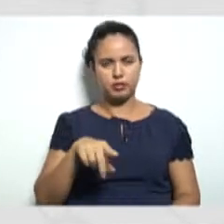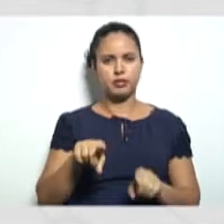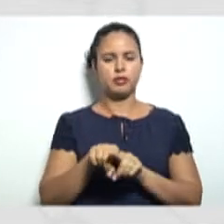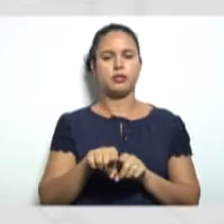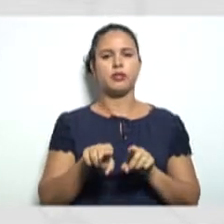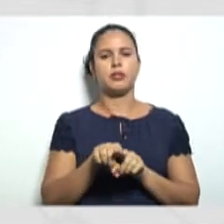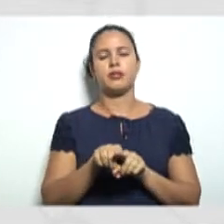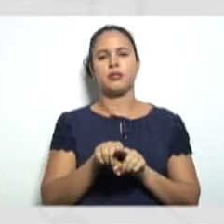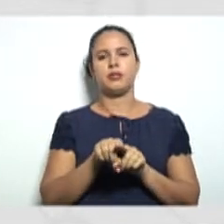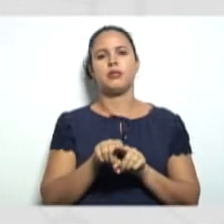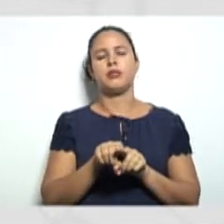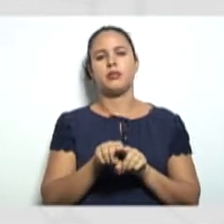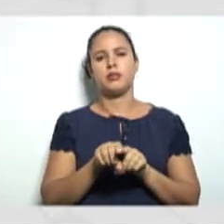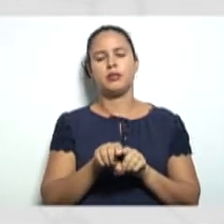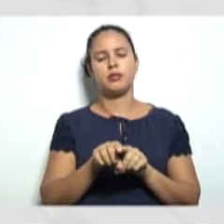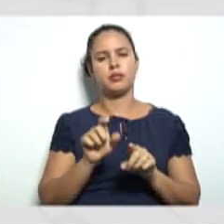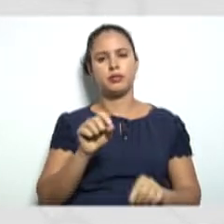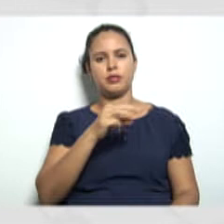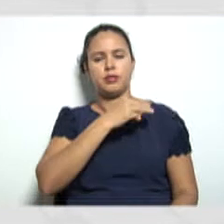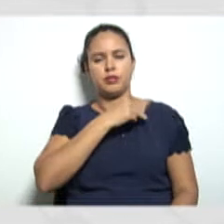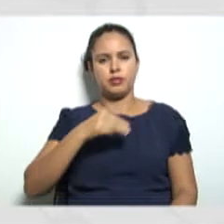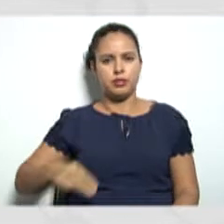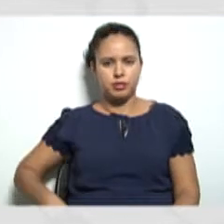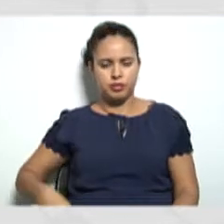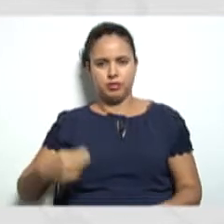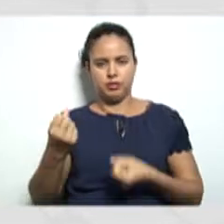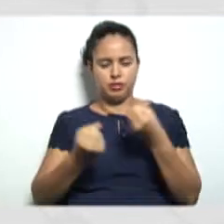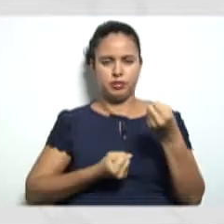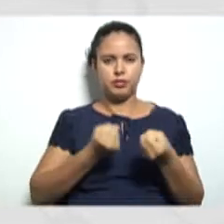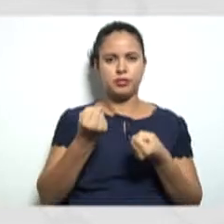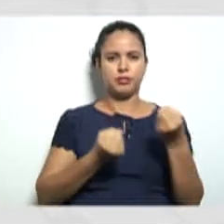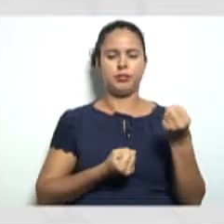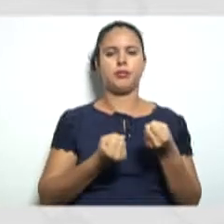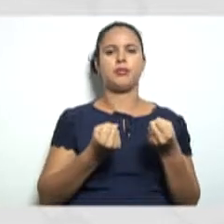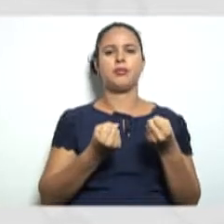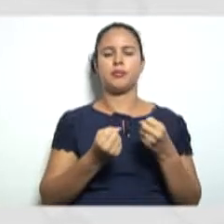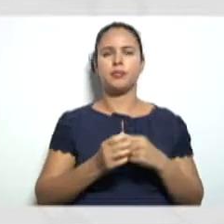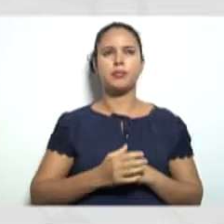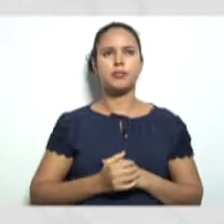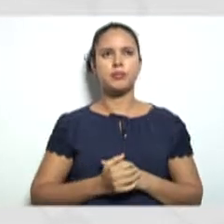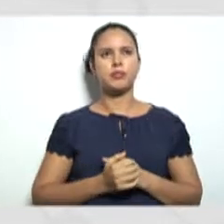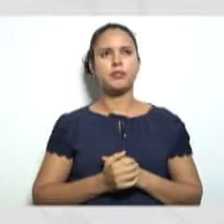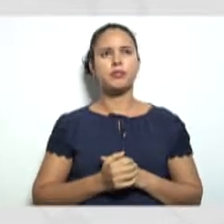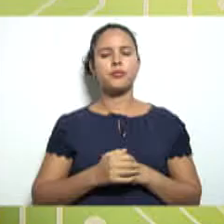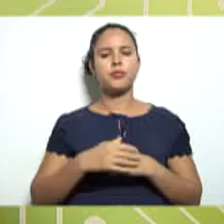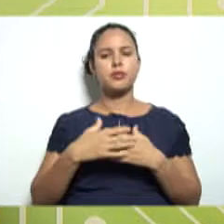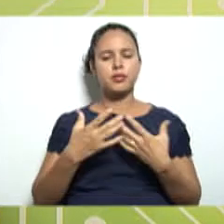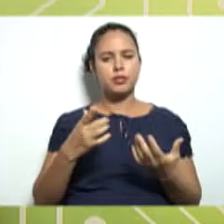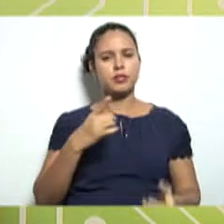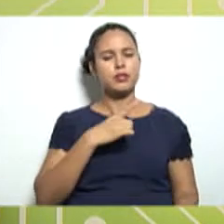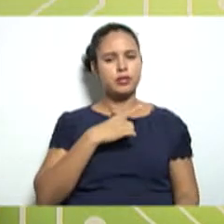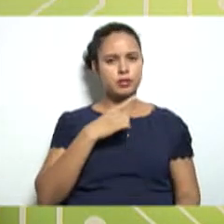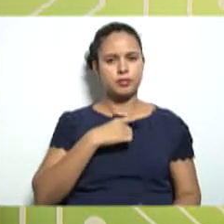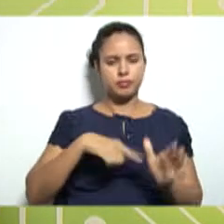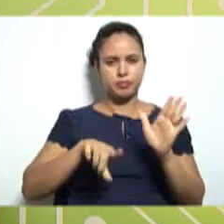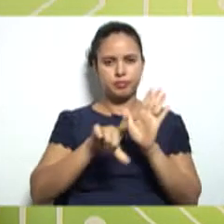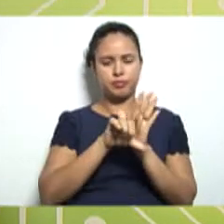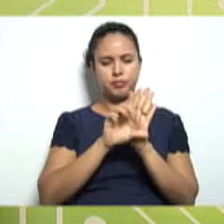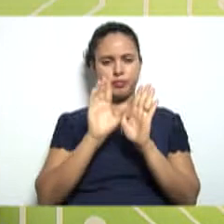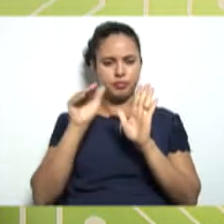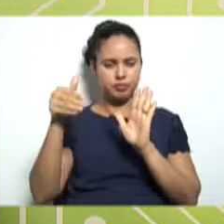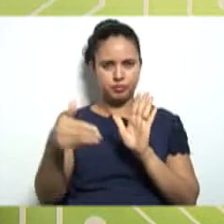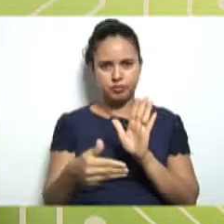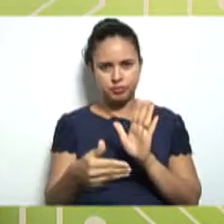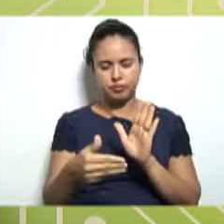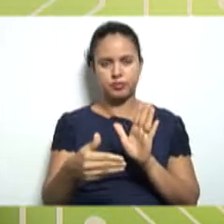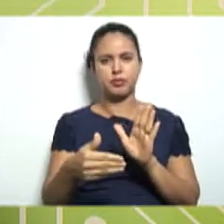de outras portarias publicadas pelas agências reguladoras do setor. Ou seja, tem uma legislação específica.